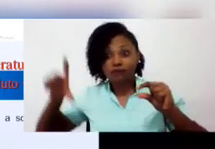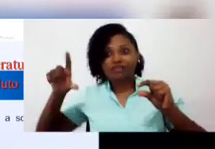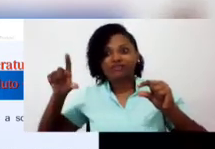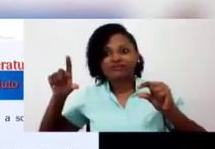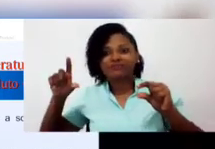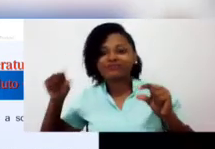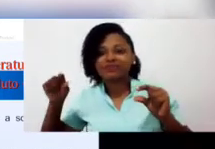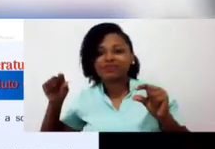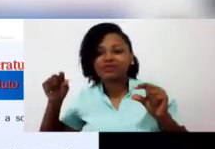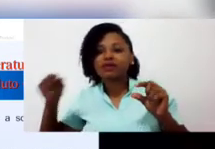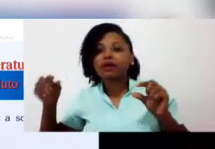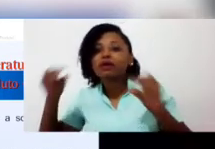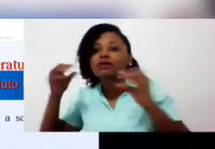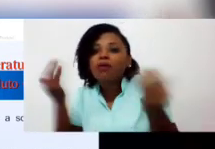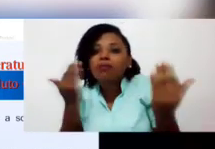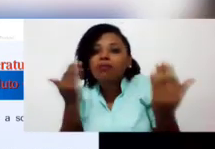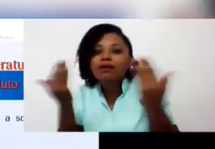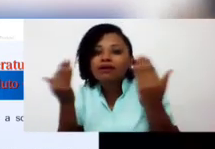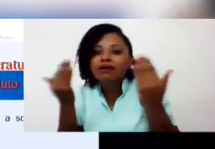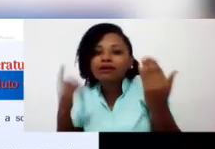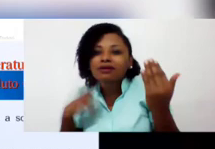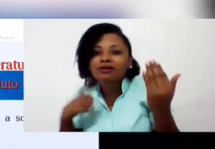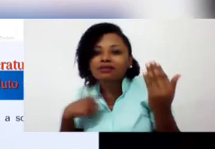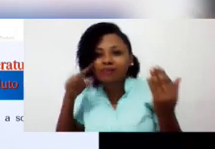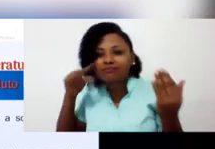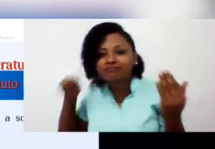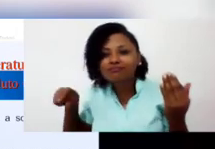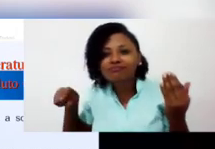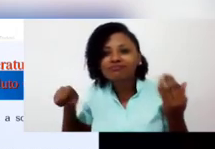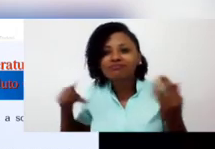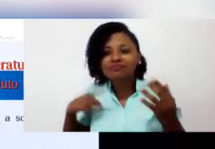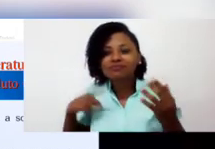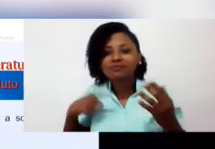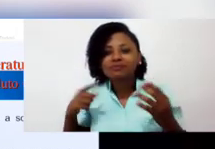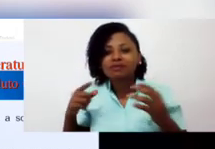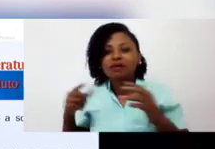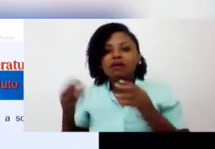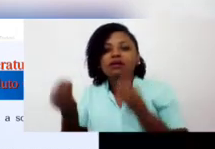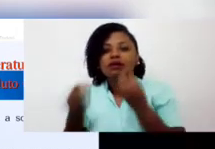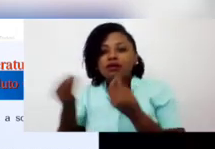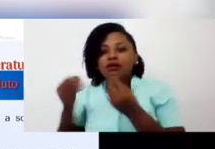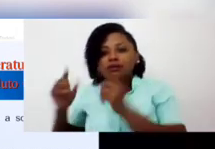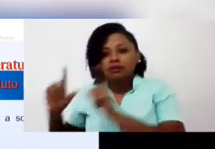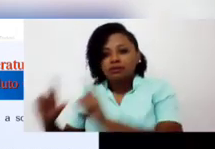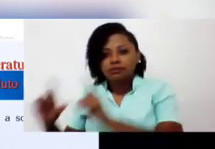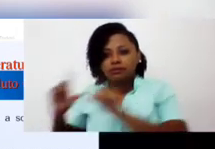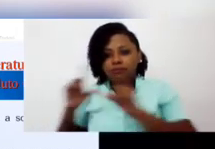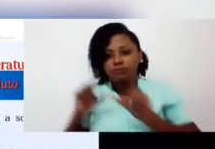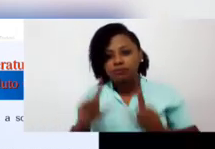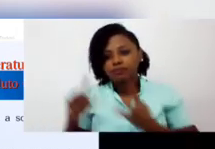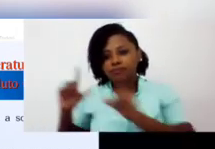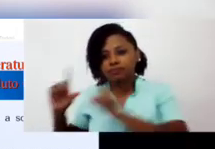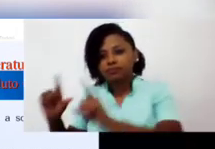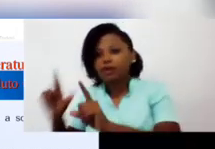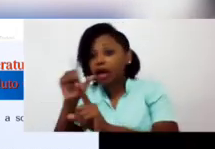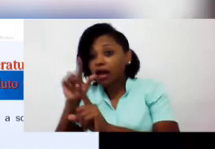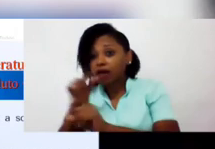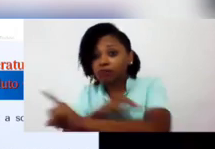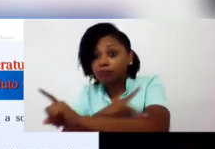a gente tem fixo aqui é a pressão, né? E aí a gente está comparando, só para comparar aqui, em relação ao ponto de